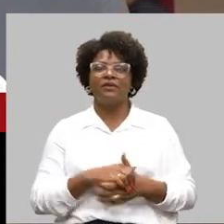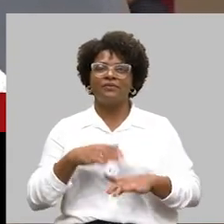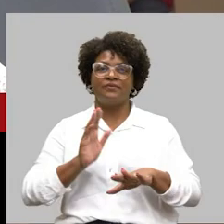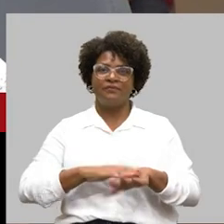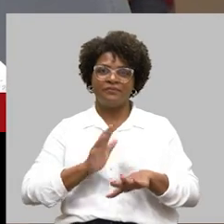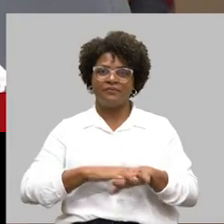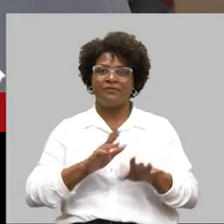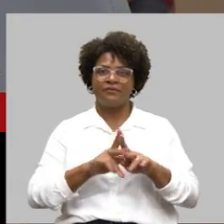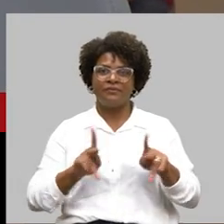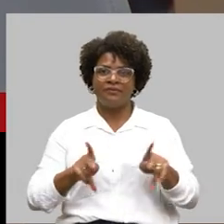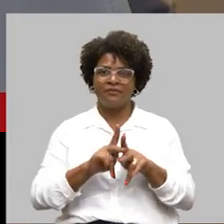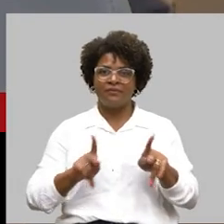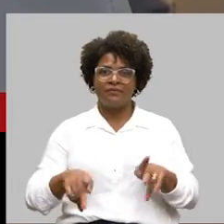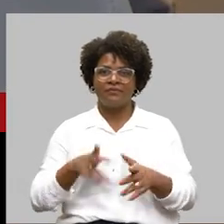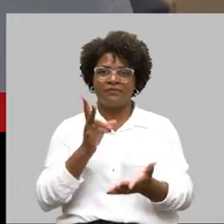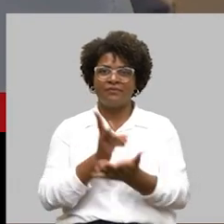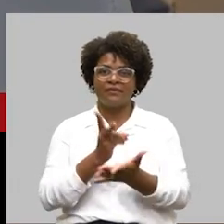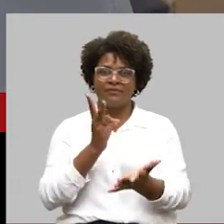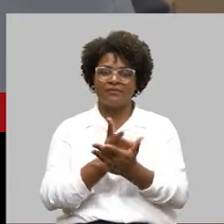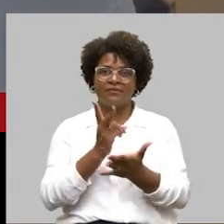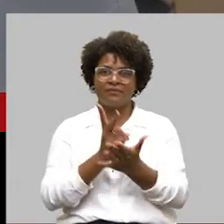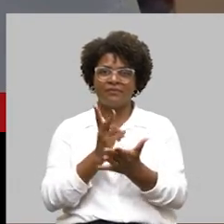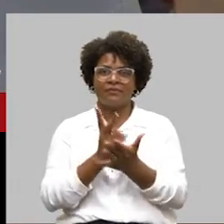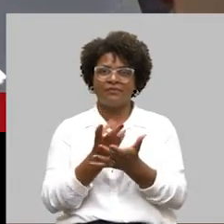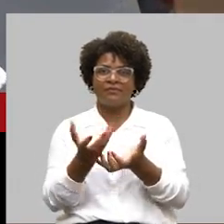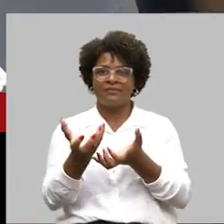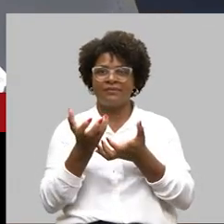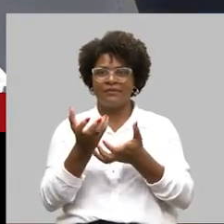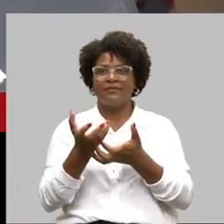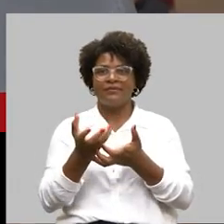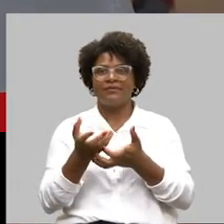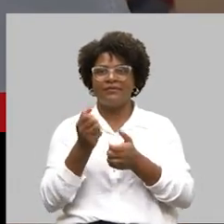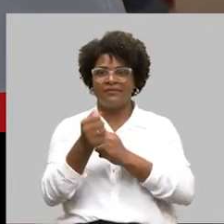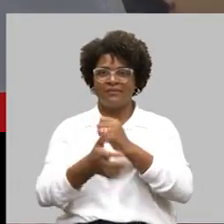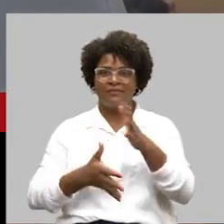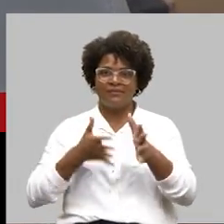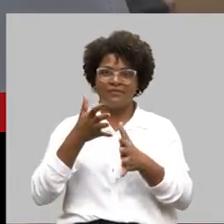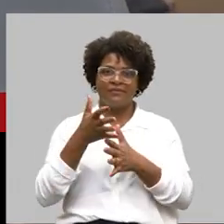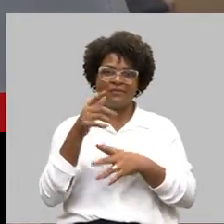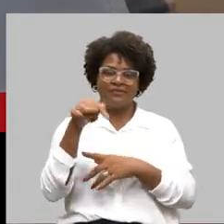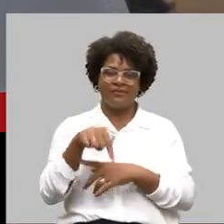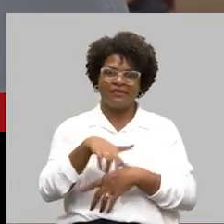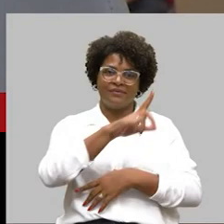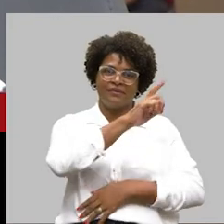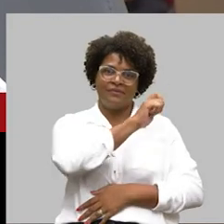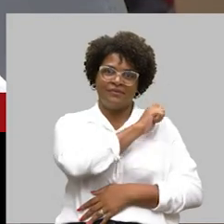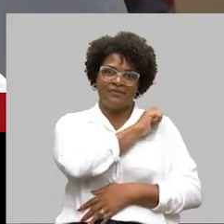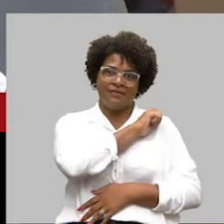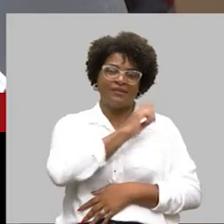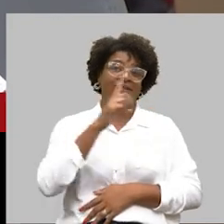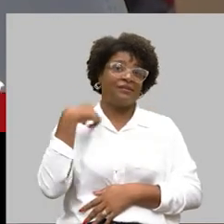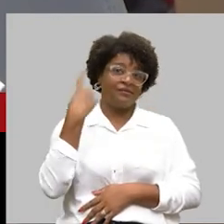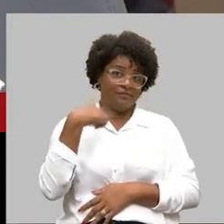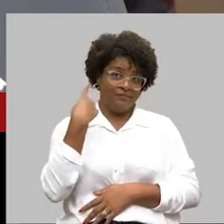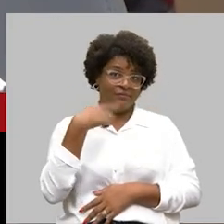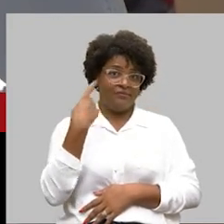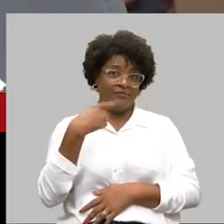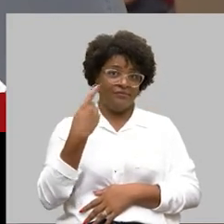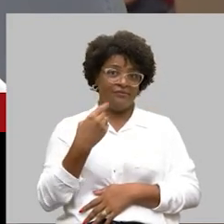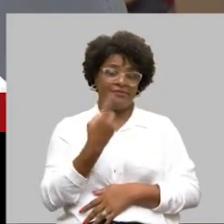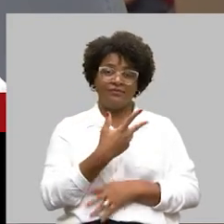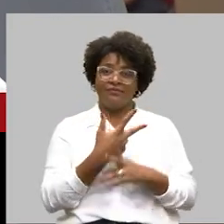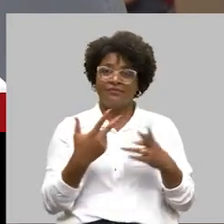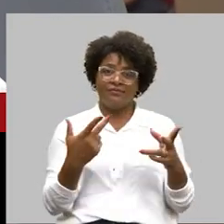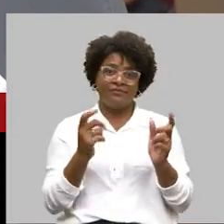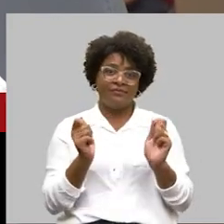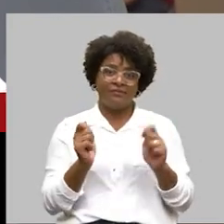tá sempre querendo ensinar algumas coisas e dizer né para os nossos deputados algo que pode